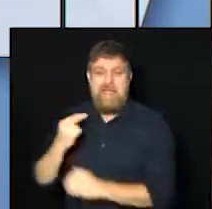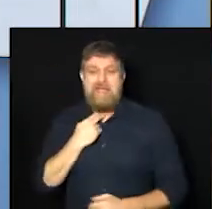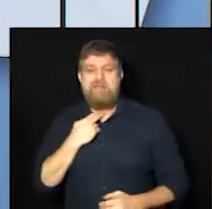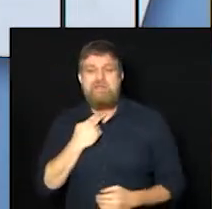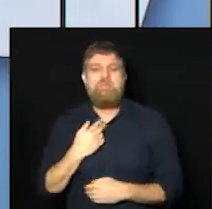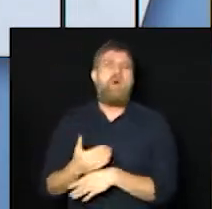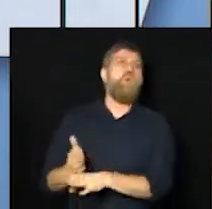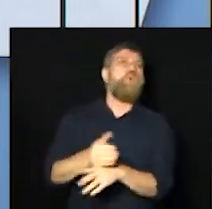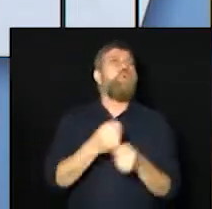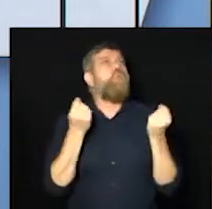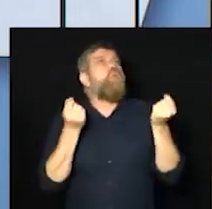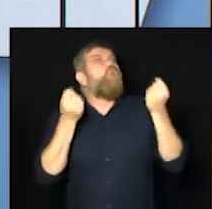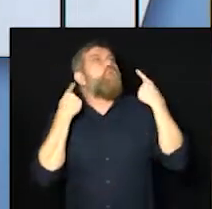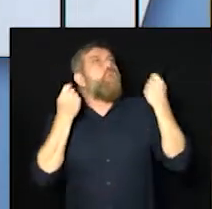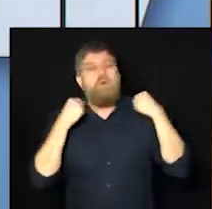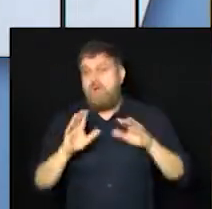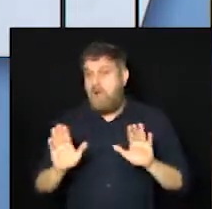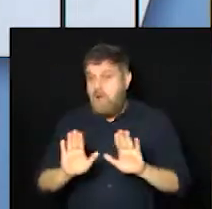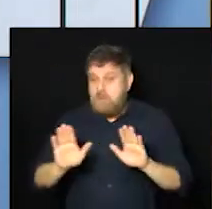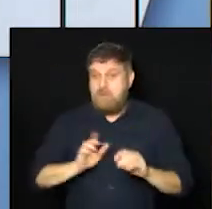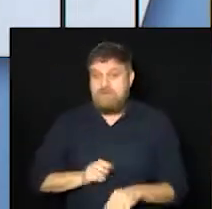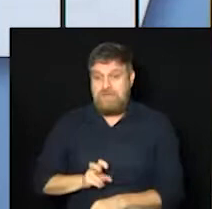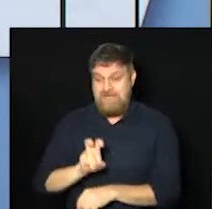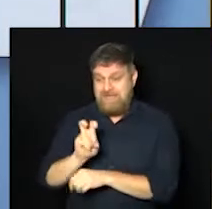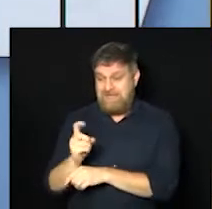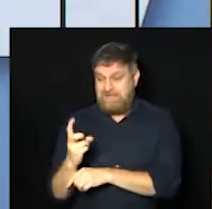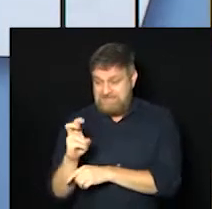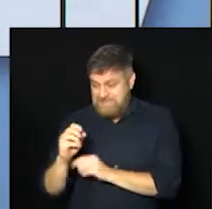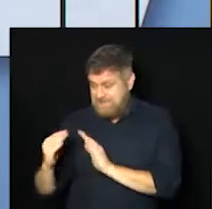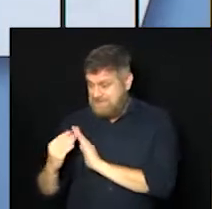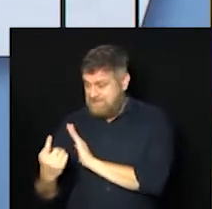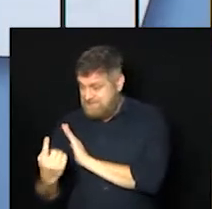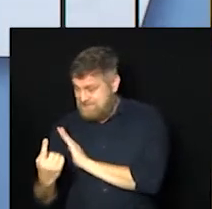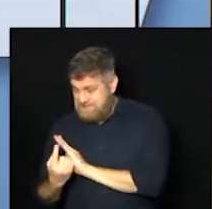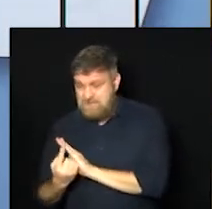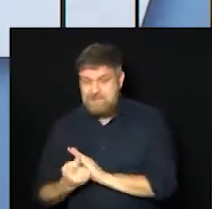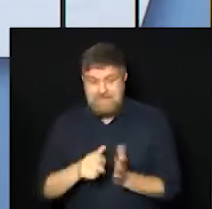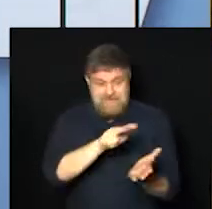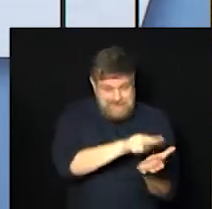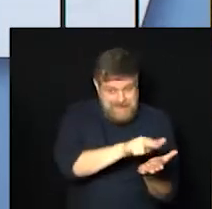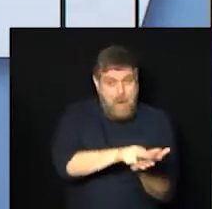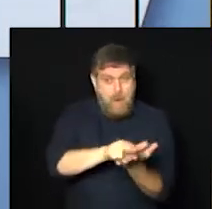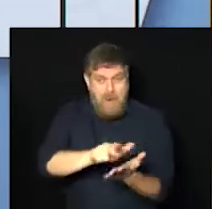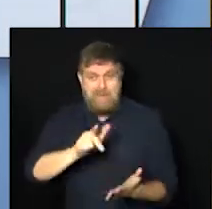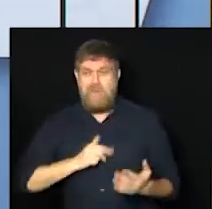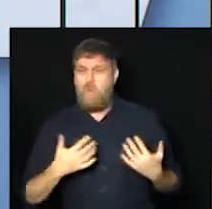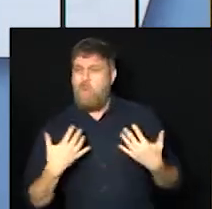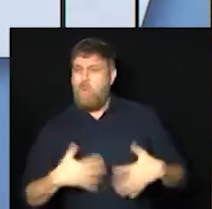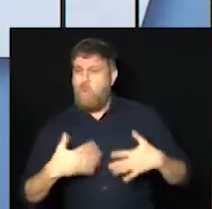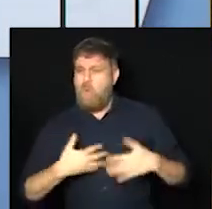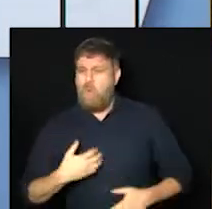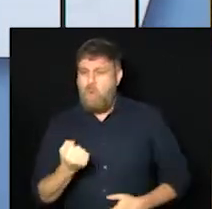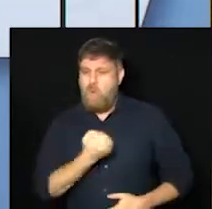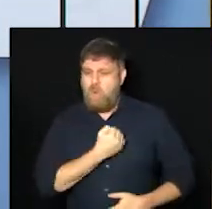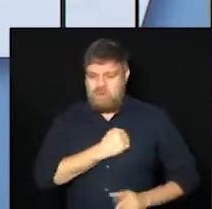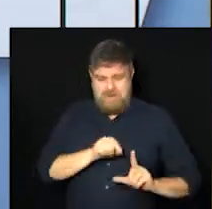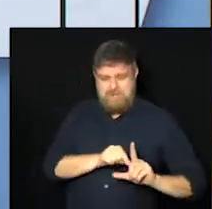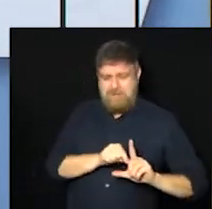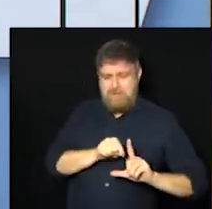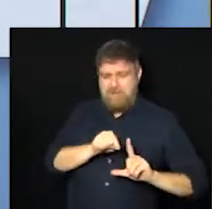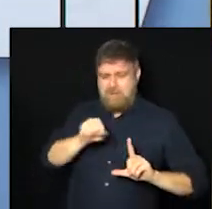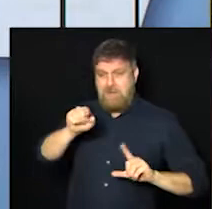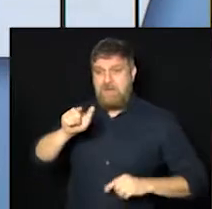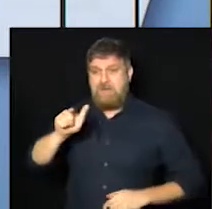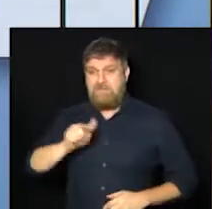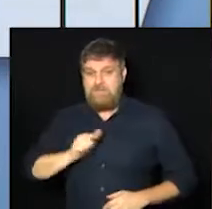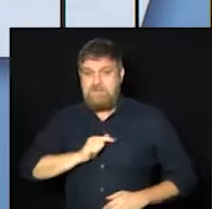mesmo, como você disse, ó, 515 em casa e 412 internados, e aí os números vão crescendo. Mediante isso, nós tivemos